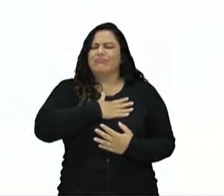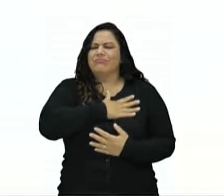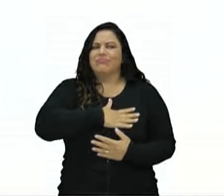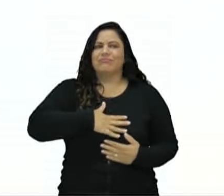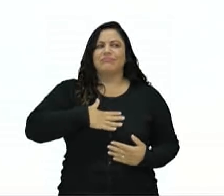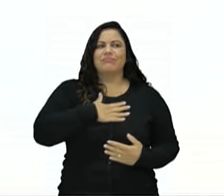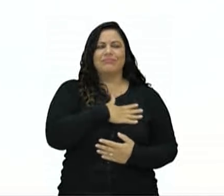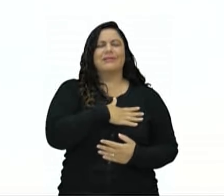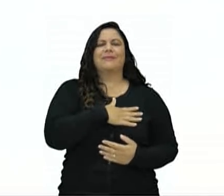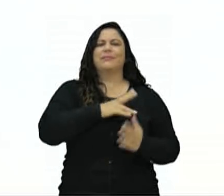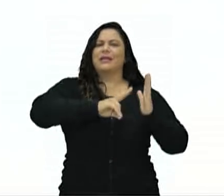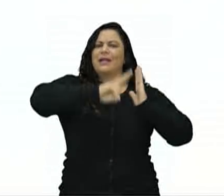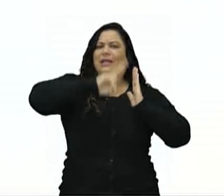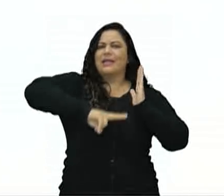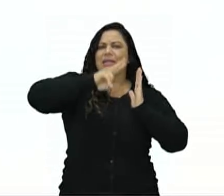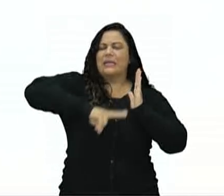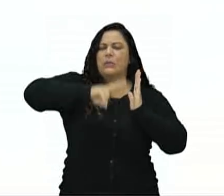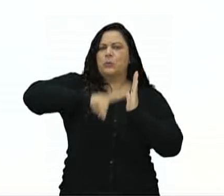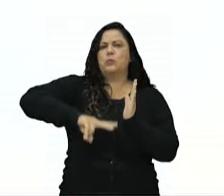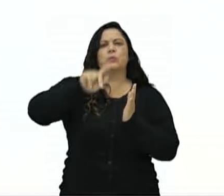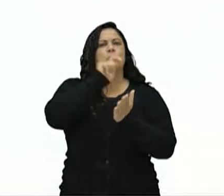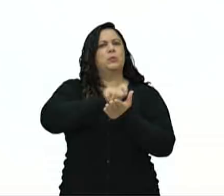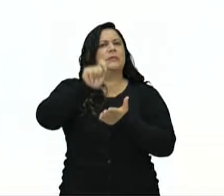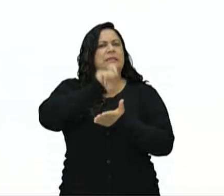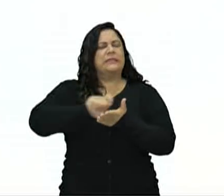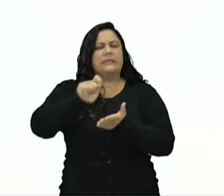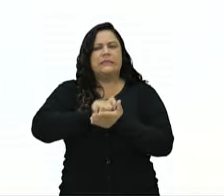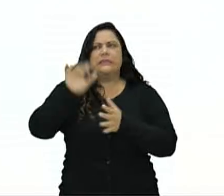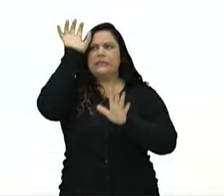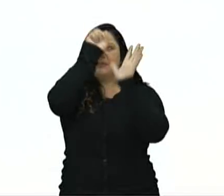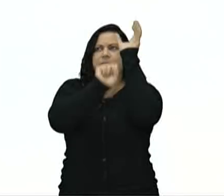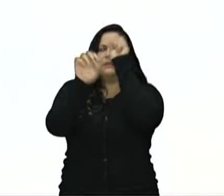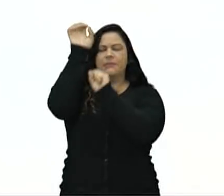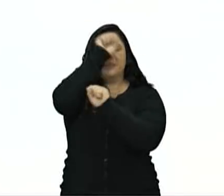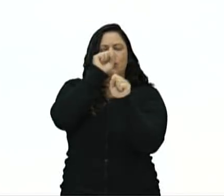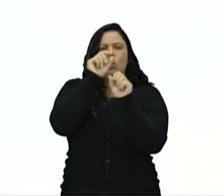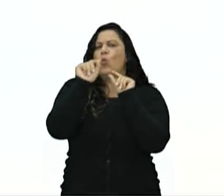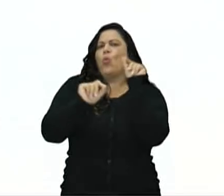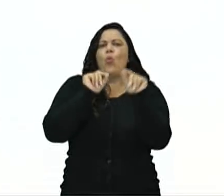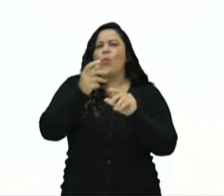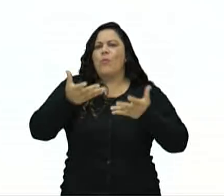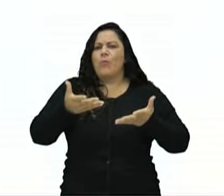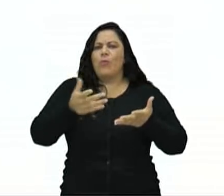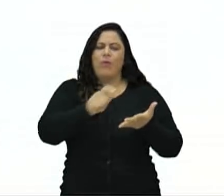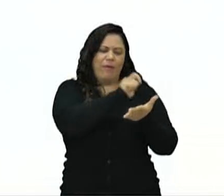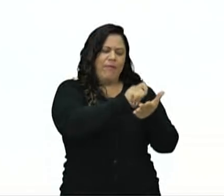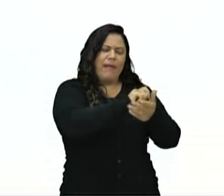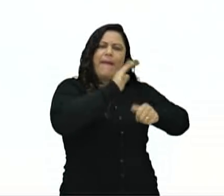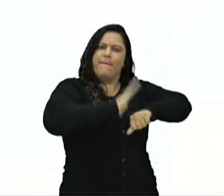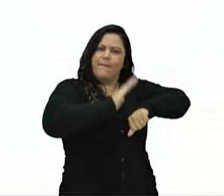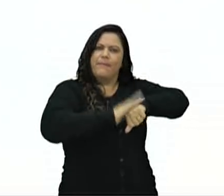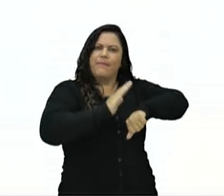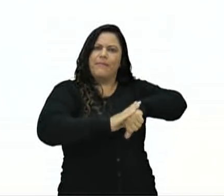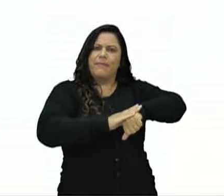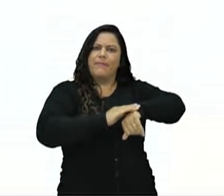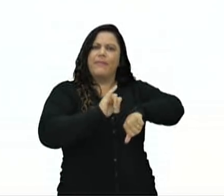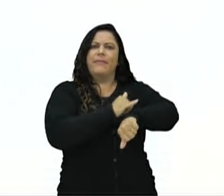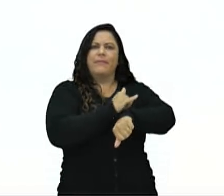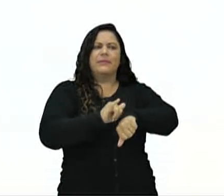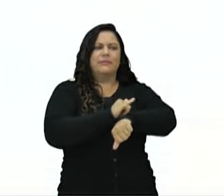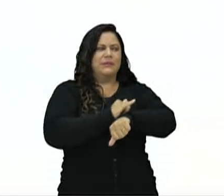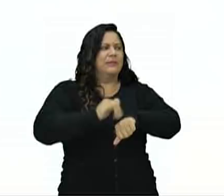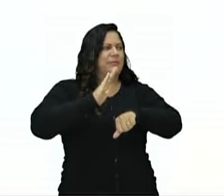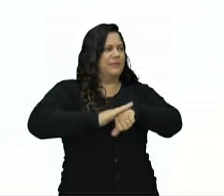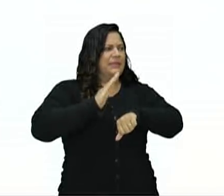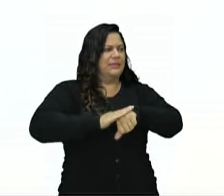escrita. Eu aprendi a ler lendo e a escrever escrevendo. Na escola, tinha o